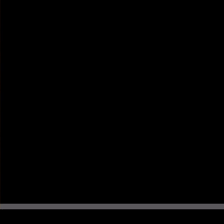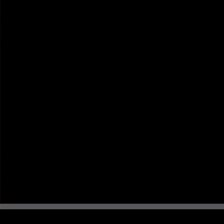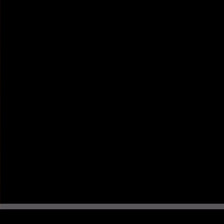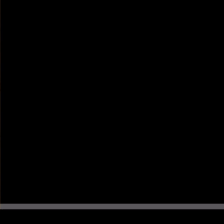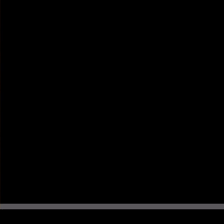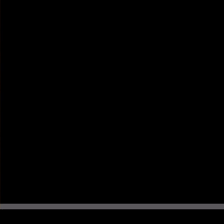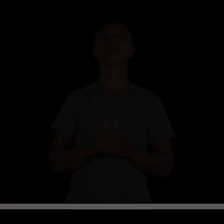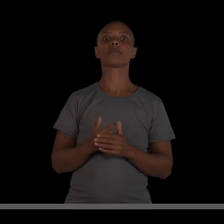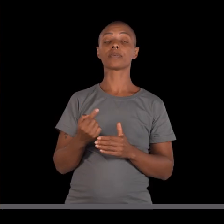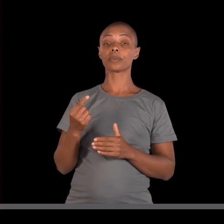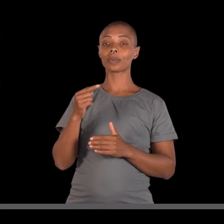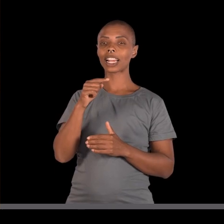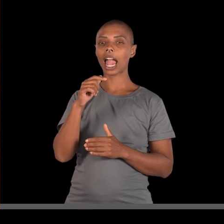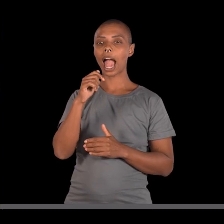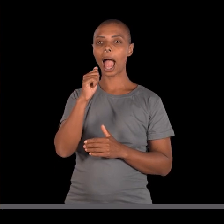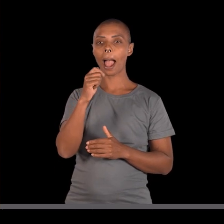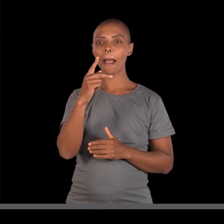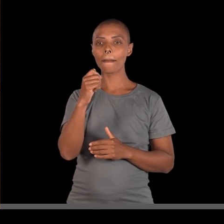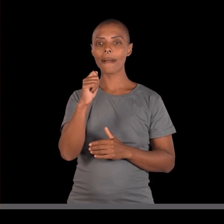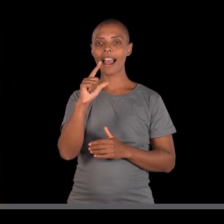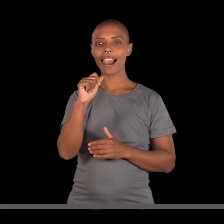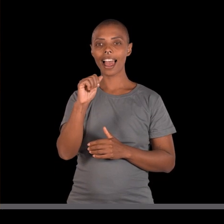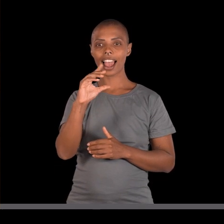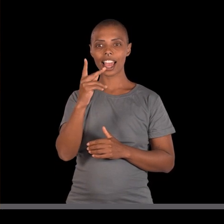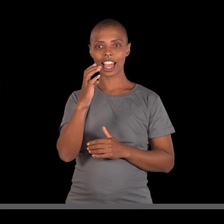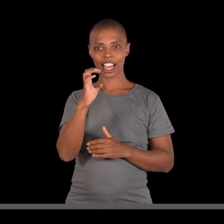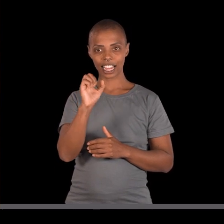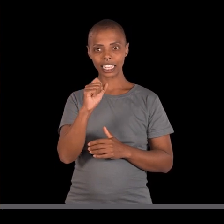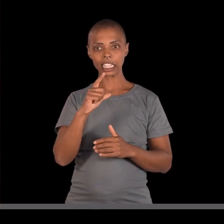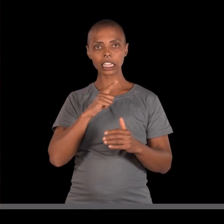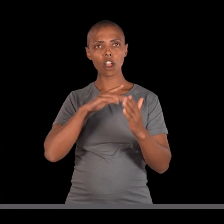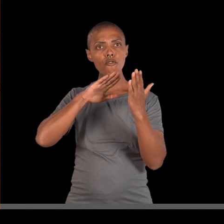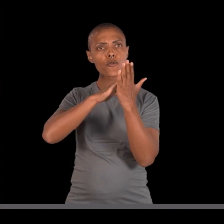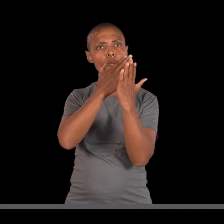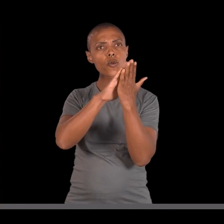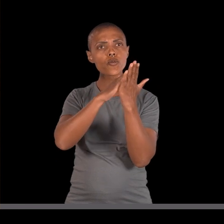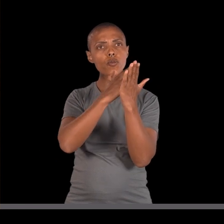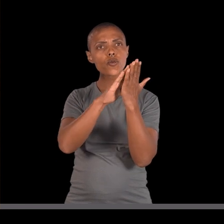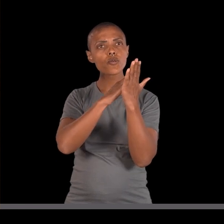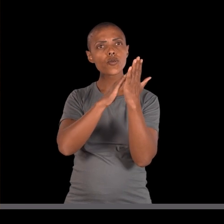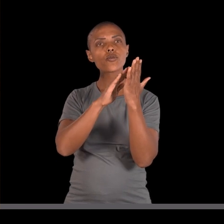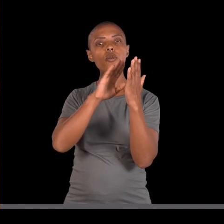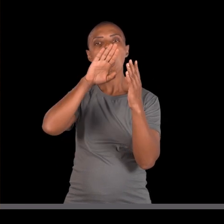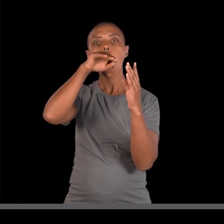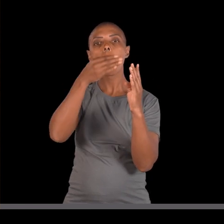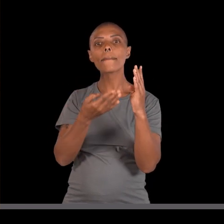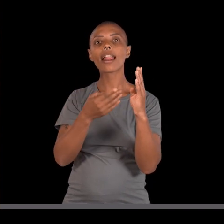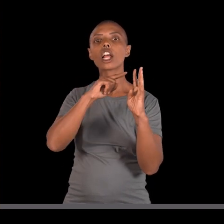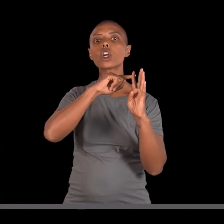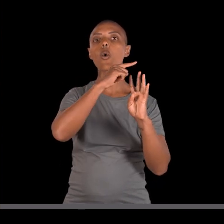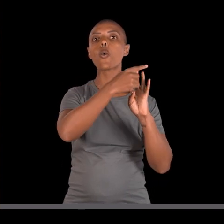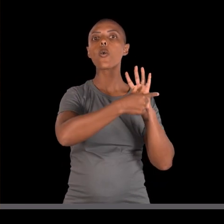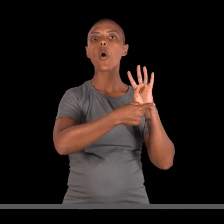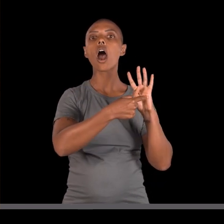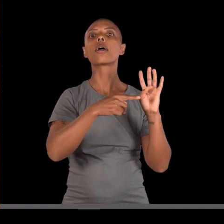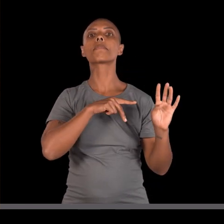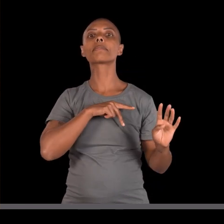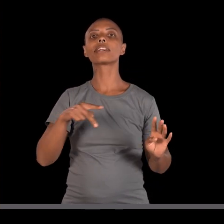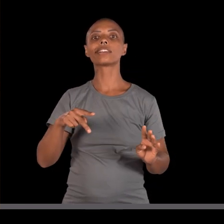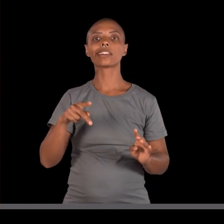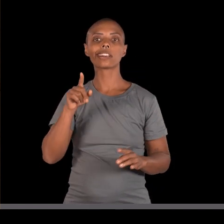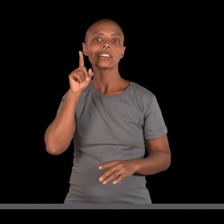Foi na Cordilheira dos Apalaches, nos Montes Apalaches, que esculpiram o monumento em homenagem aos primeiros presidentes dos Estados